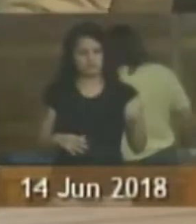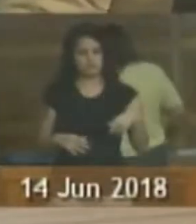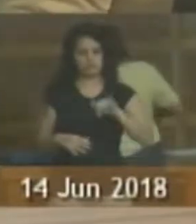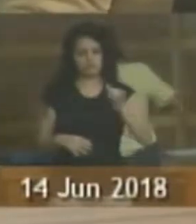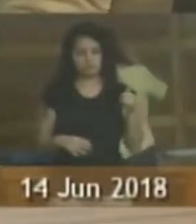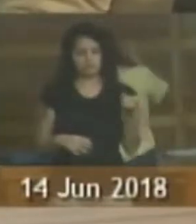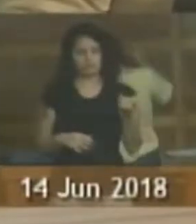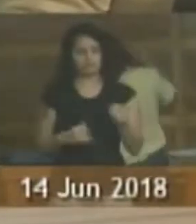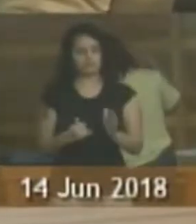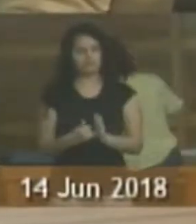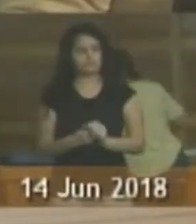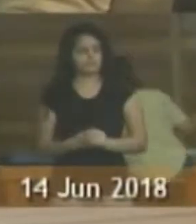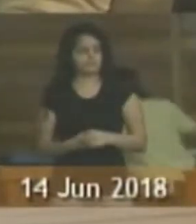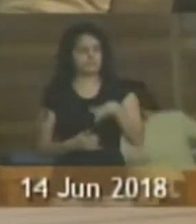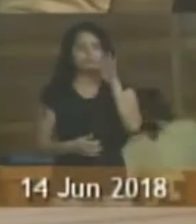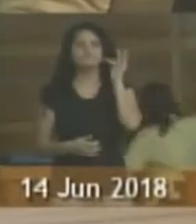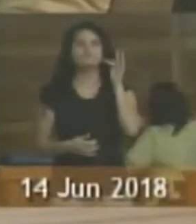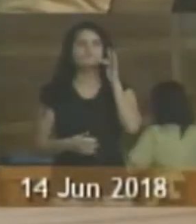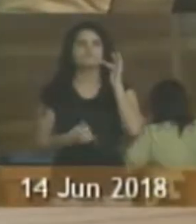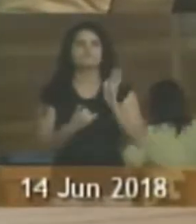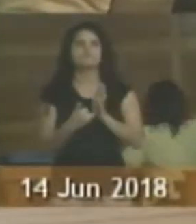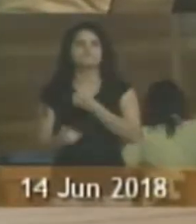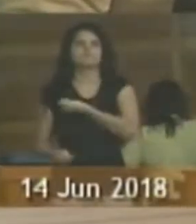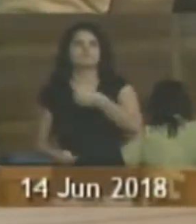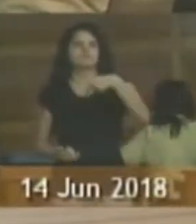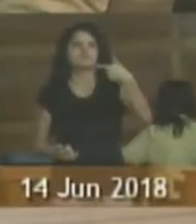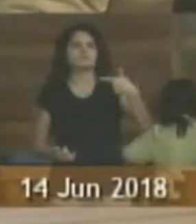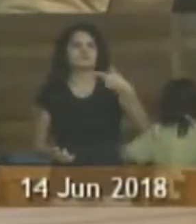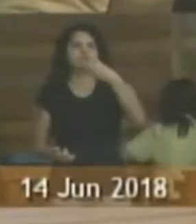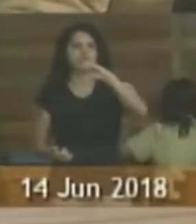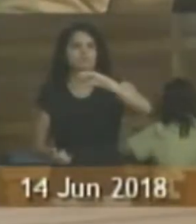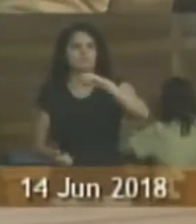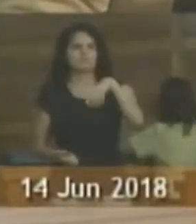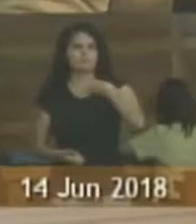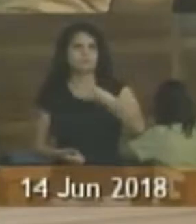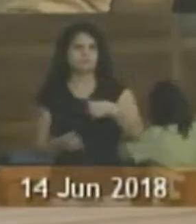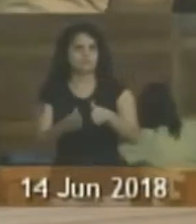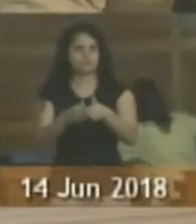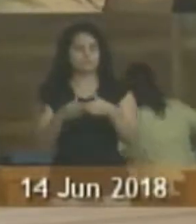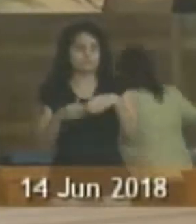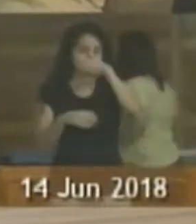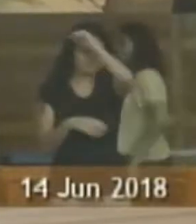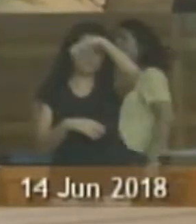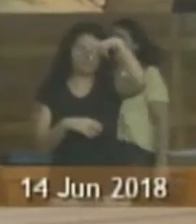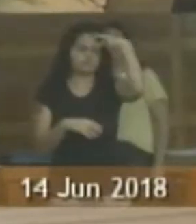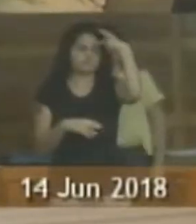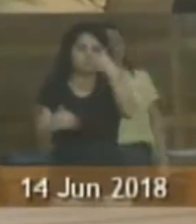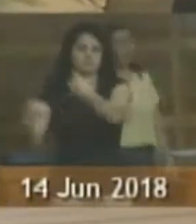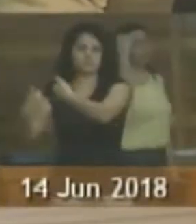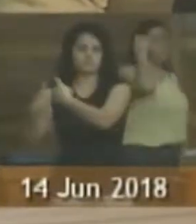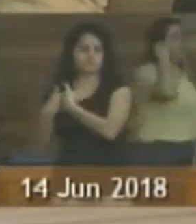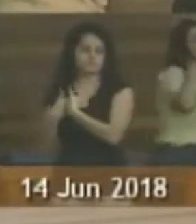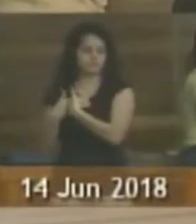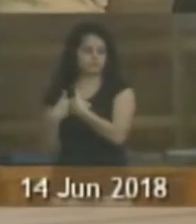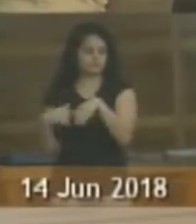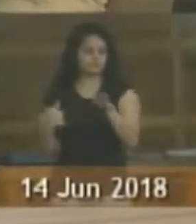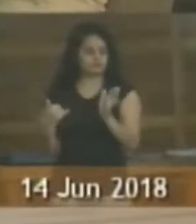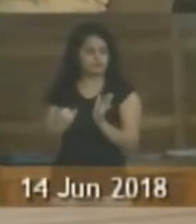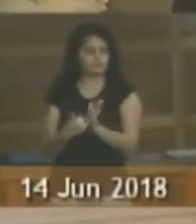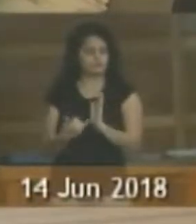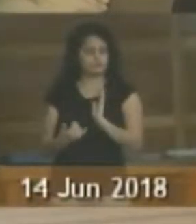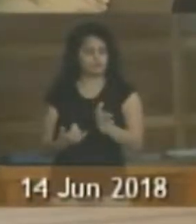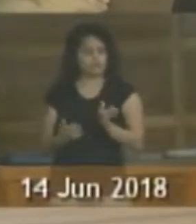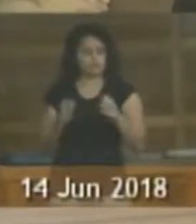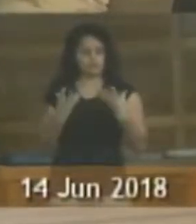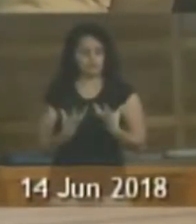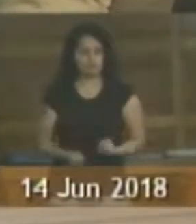Flavinho Araújo, requerimento número 294 de 2018, solicitando ao prefeito municipal informações sobre os requerimentos já aprovados